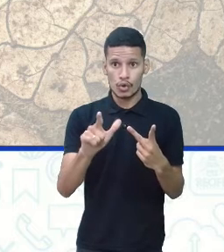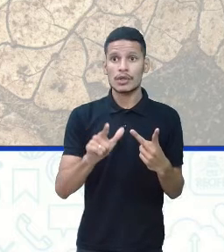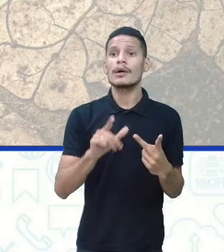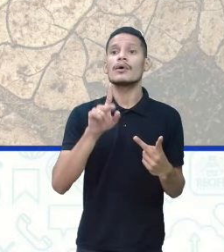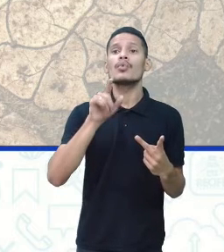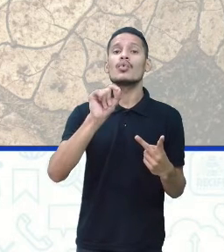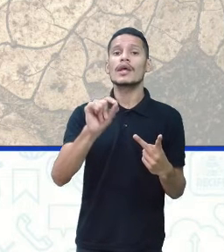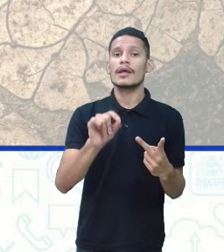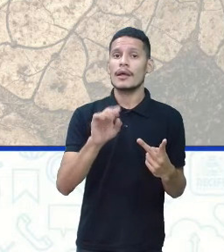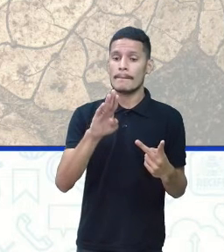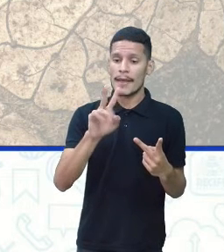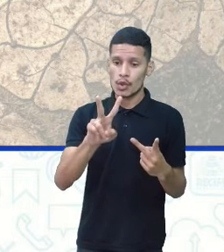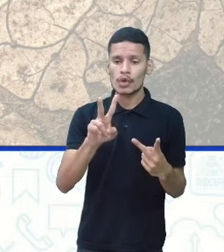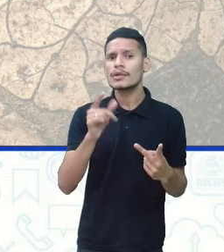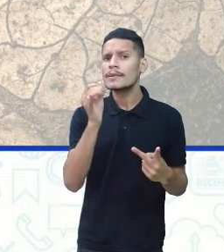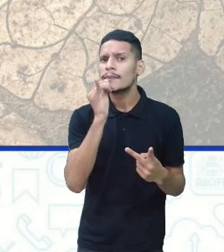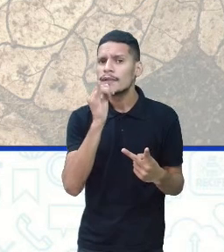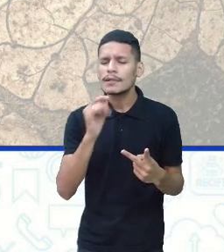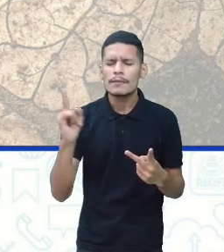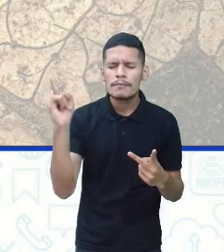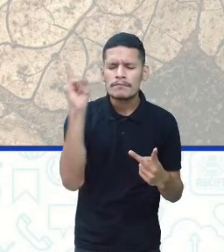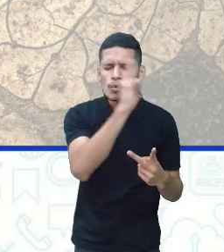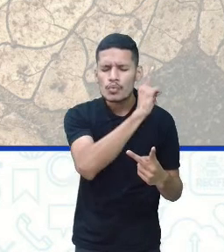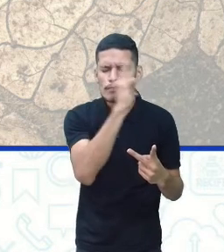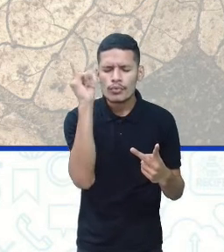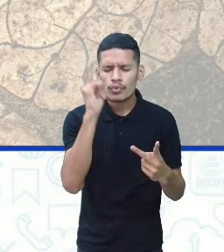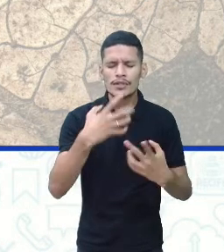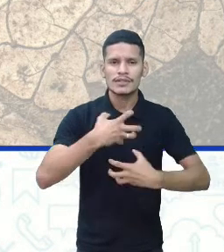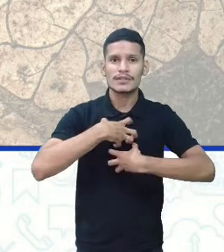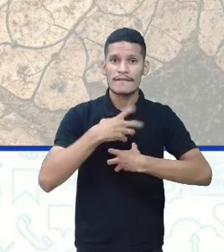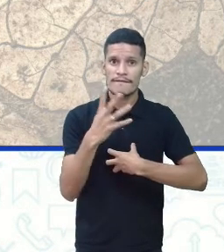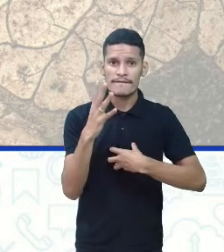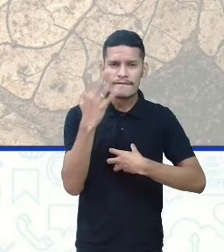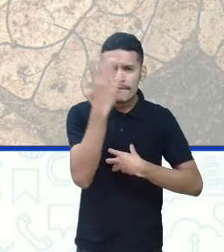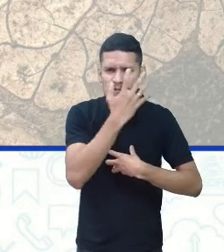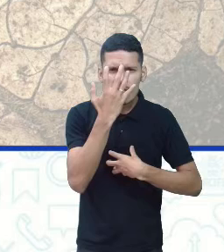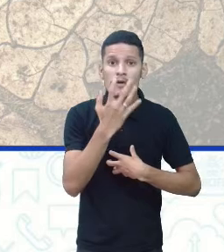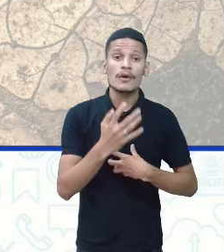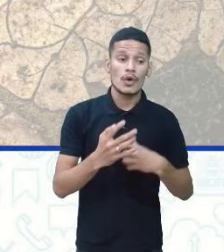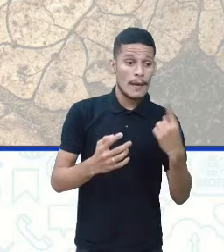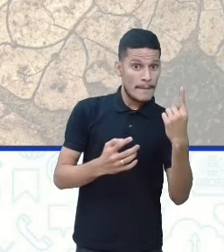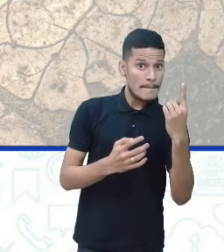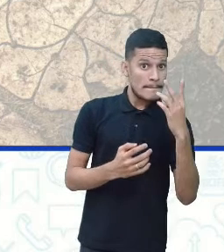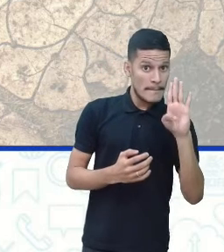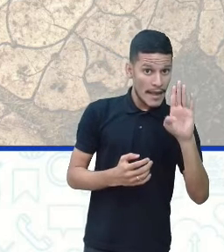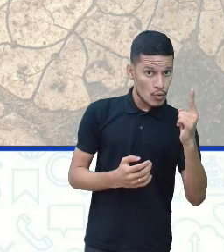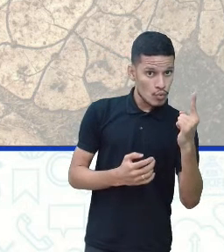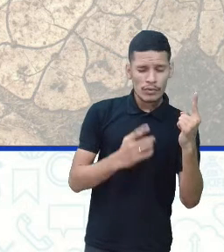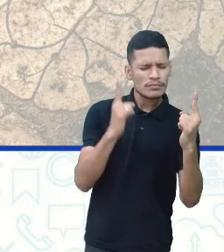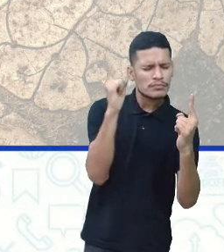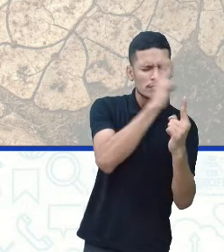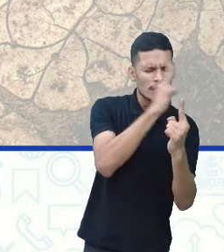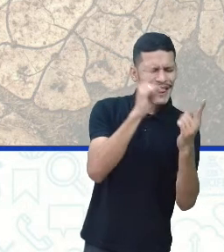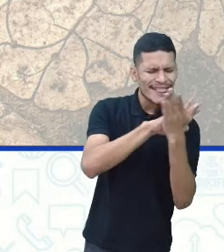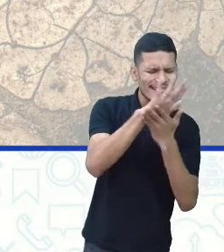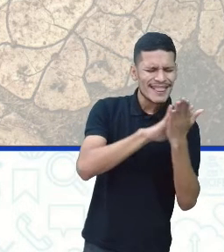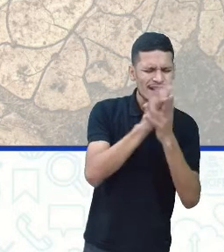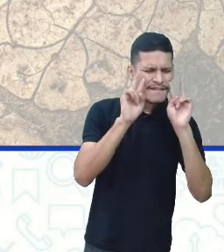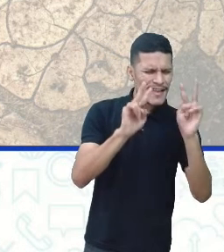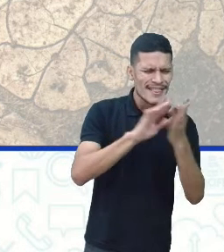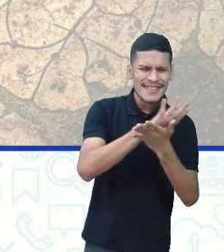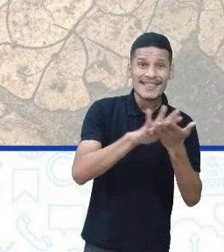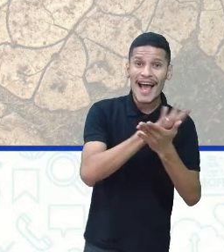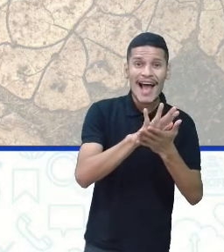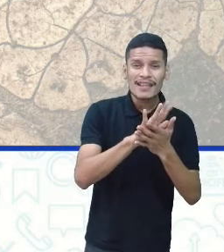com percepção de vulto, né? Ou seja, o B1, ele não consegue enxergar nada, né? Não